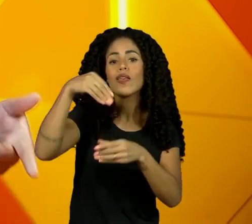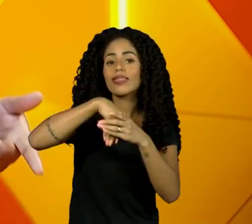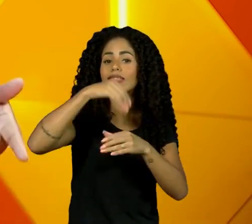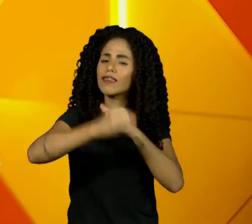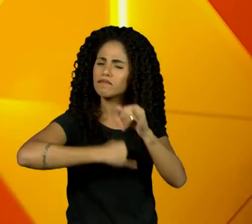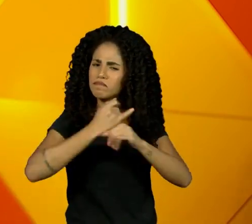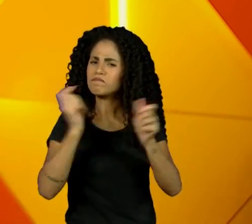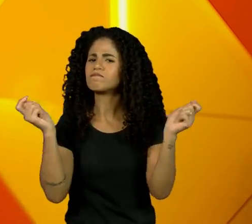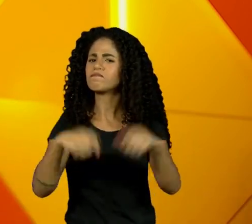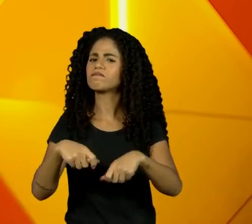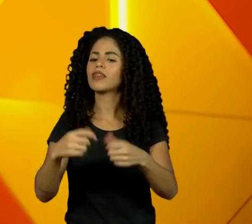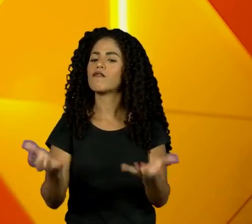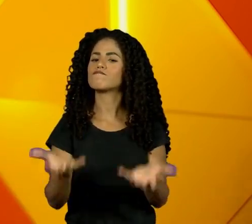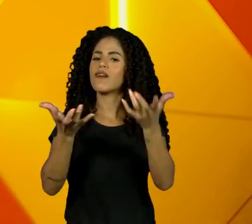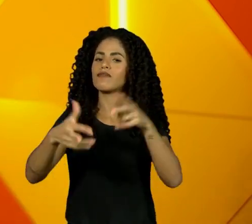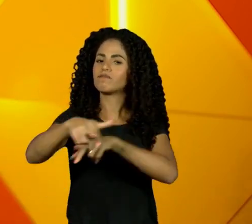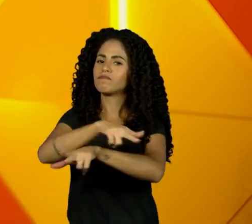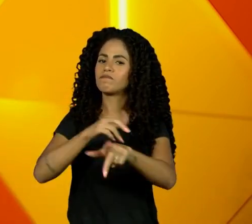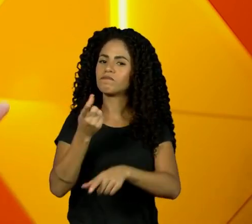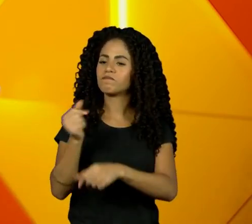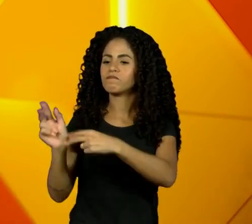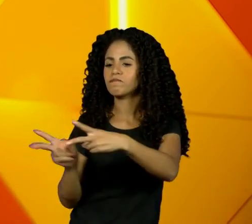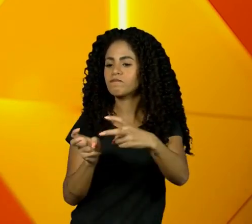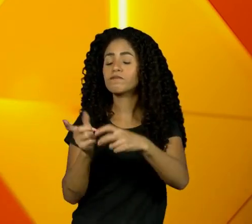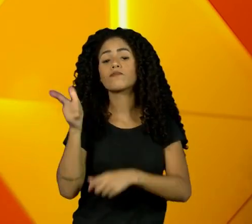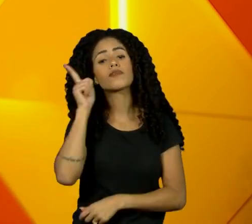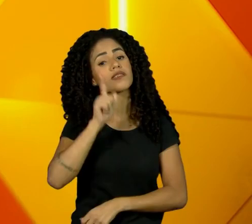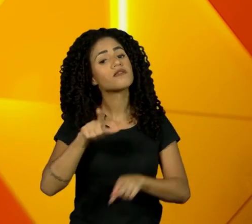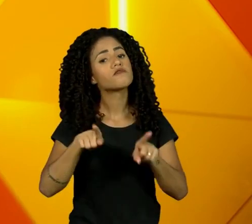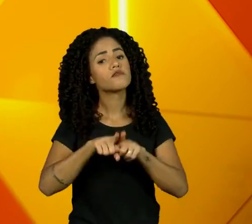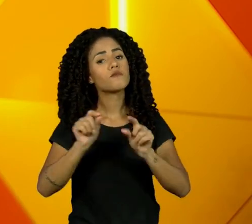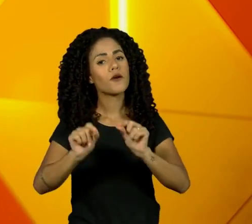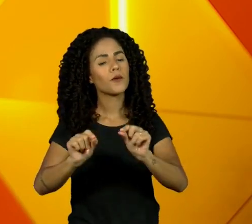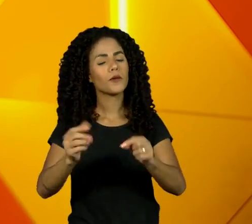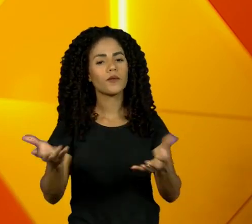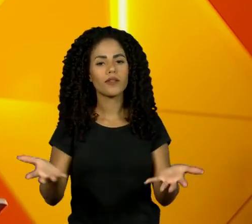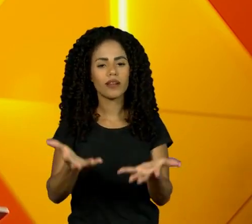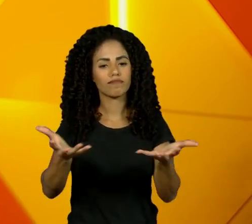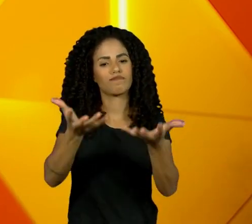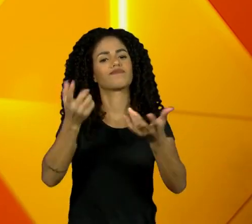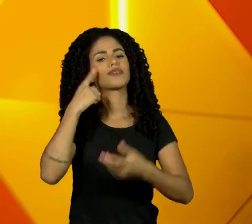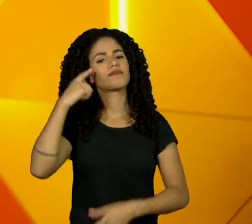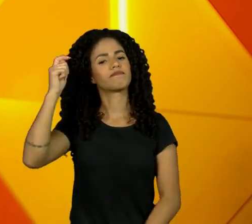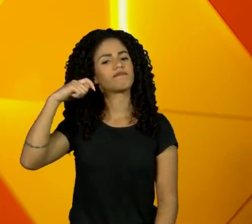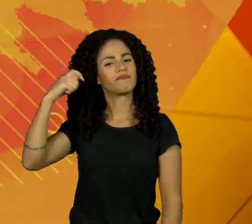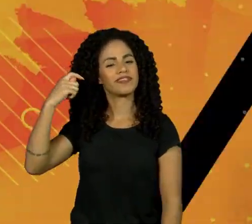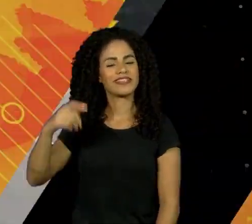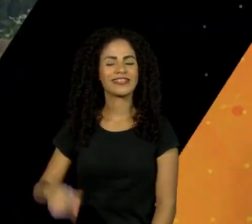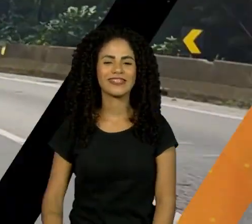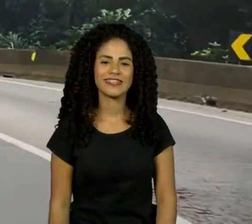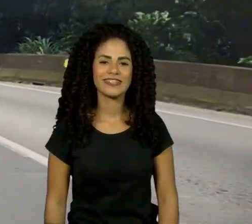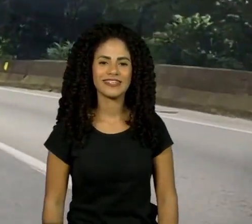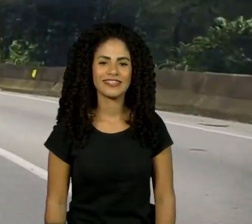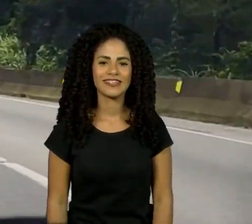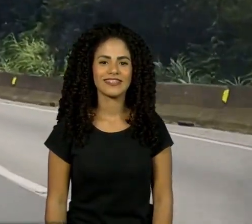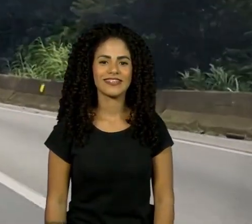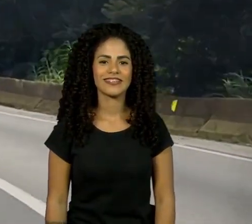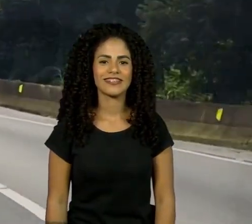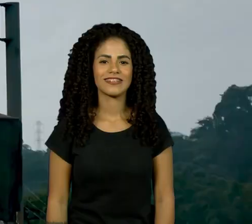uma possibilidade de gerar renda e, inclusive, de impulsionar a carreira de atriz.